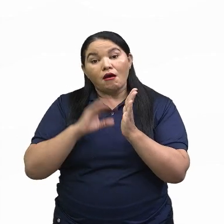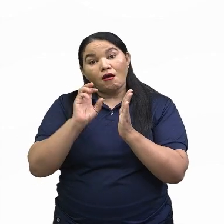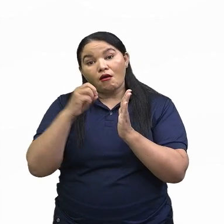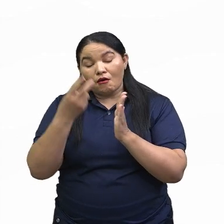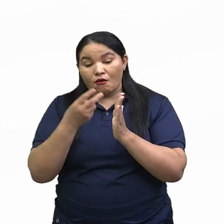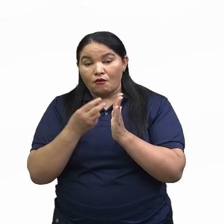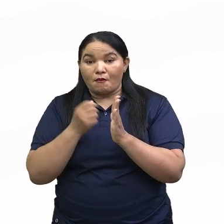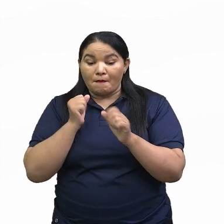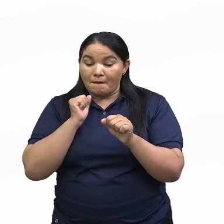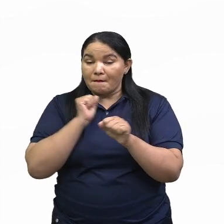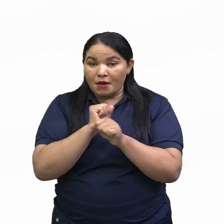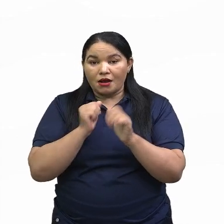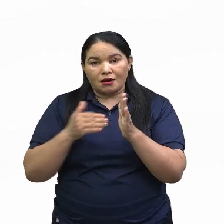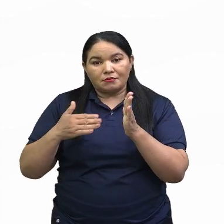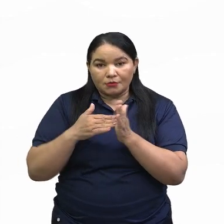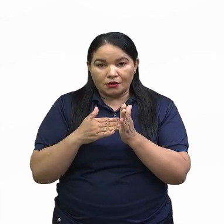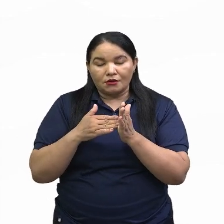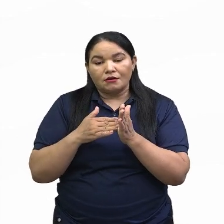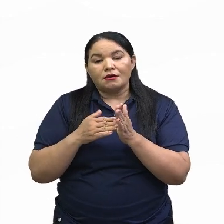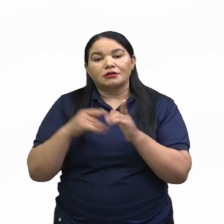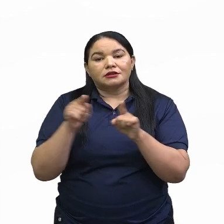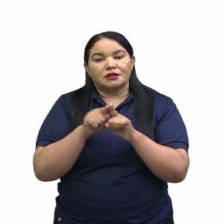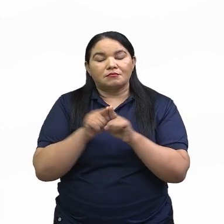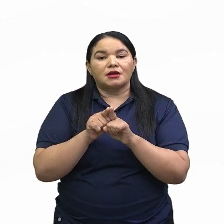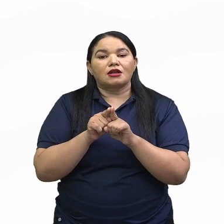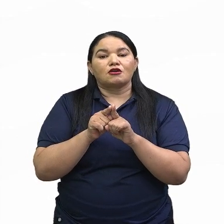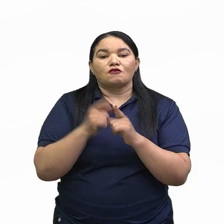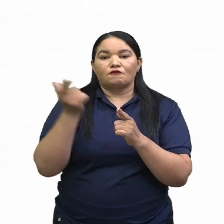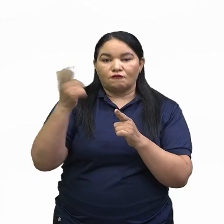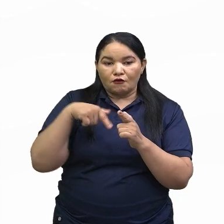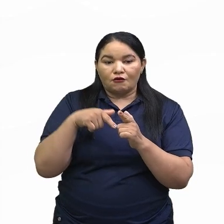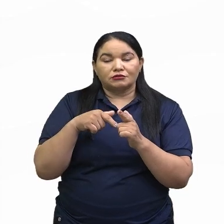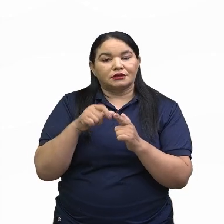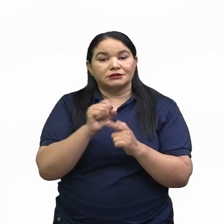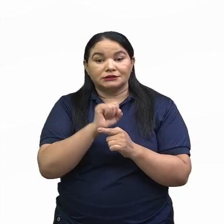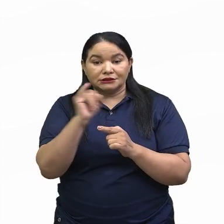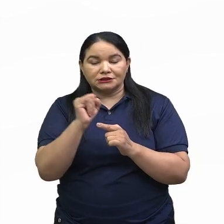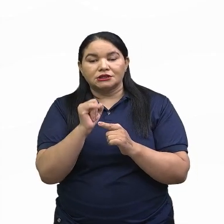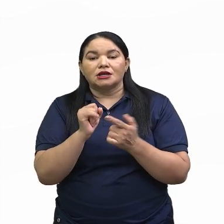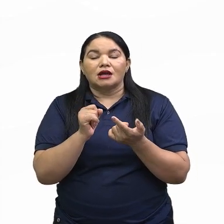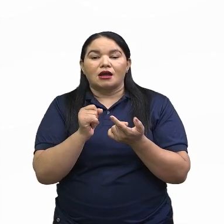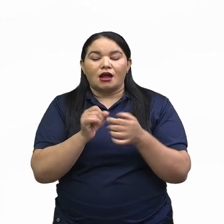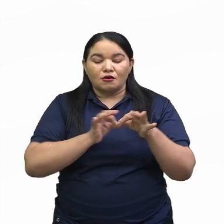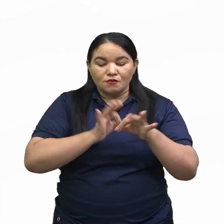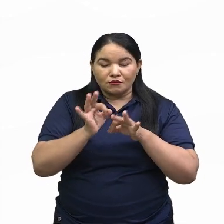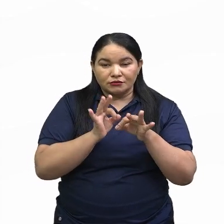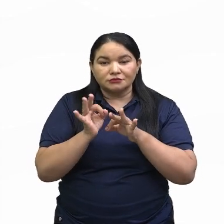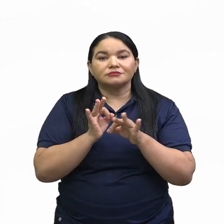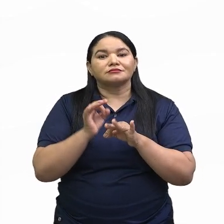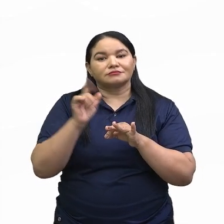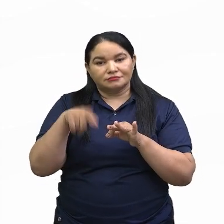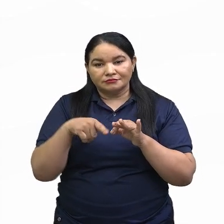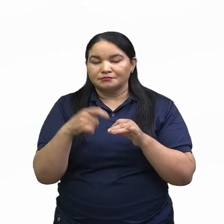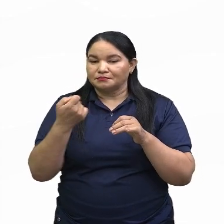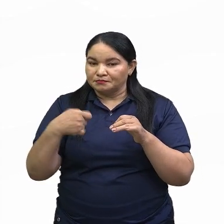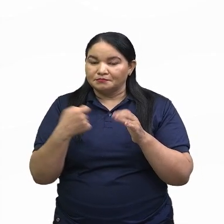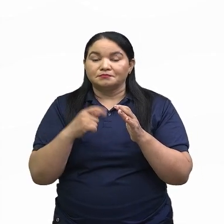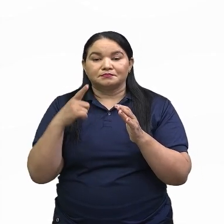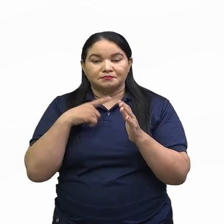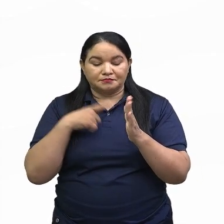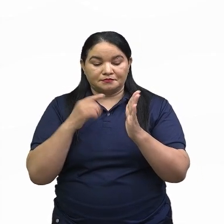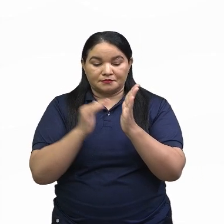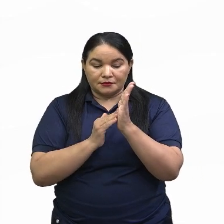interrompem, mas também retornam o fluxo, pois possuem manobras de liga e desliga, como